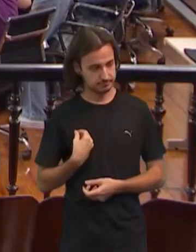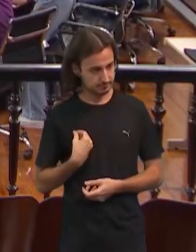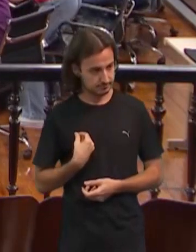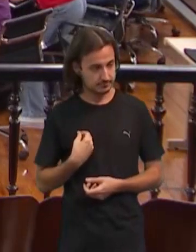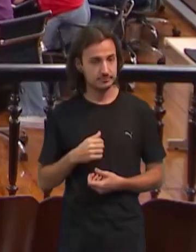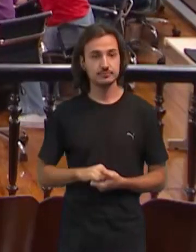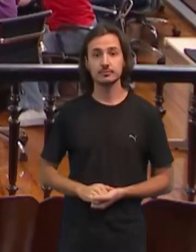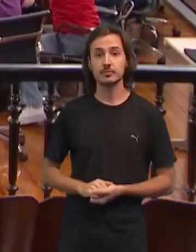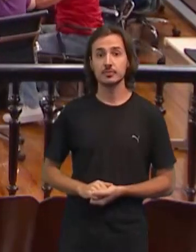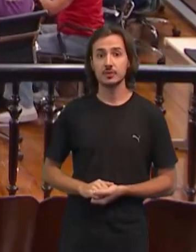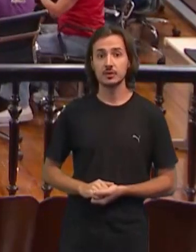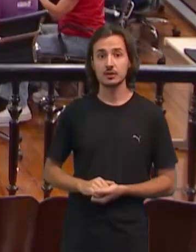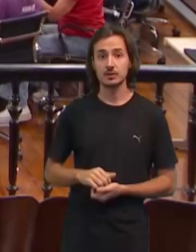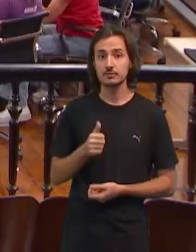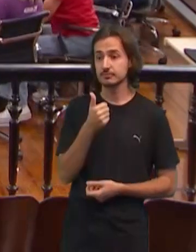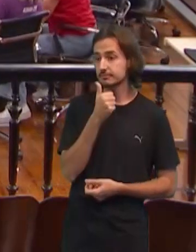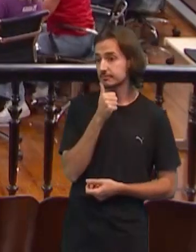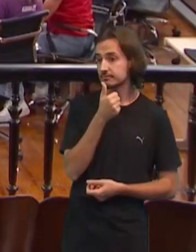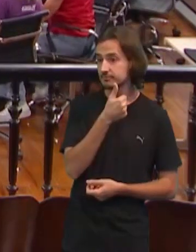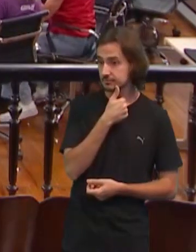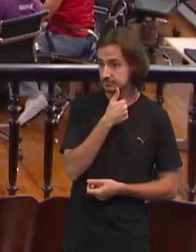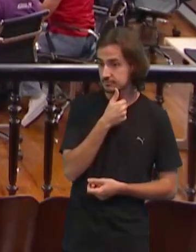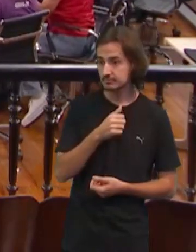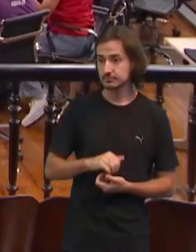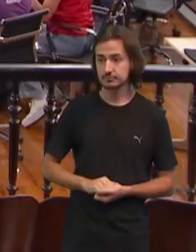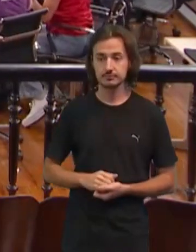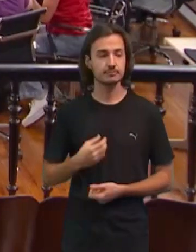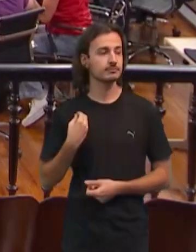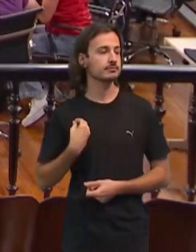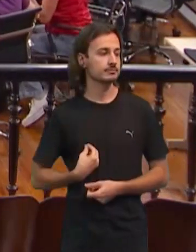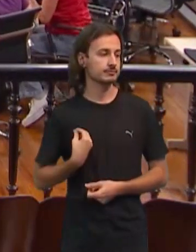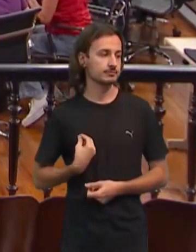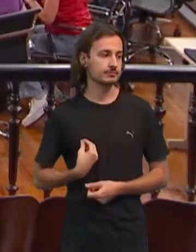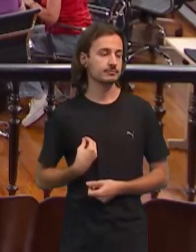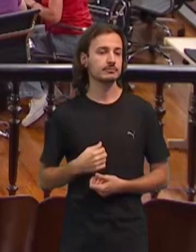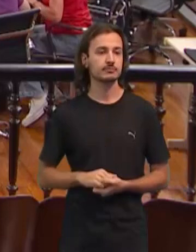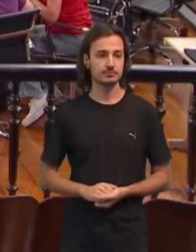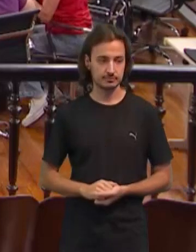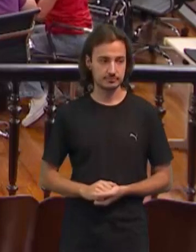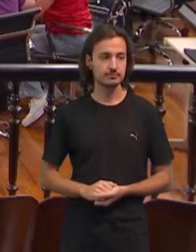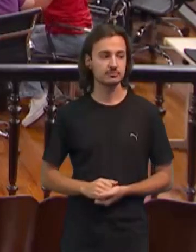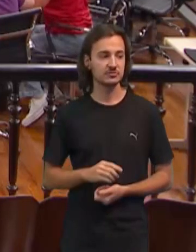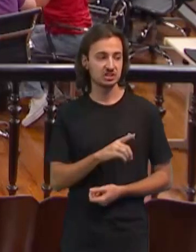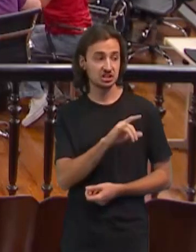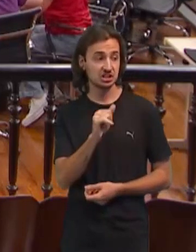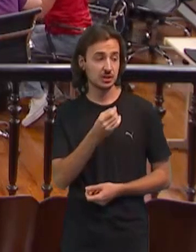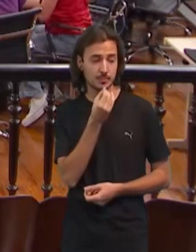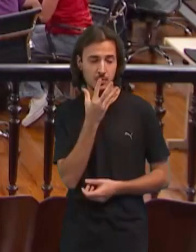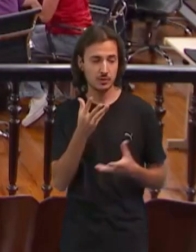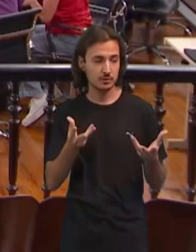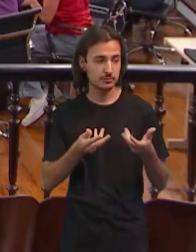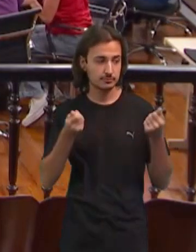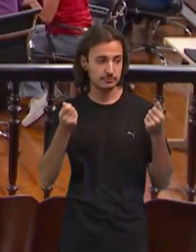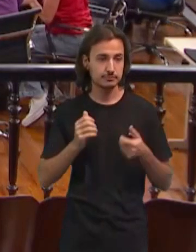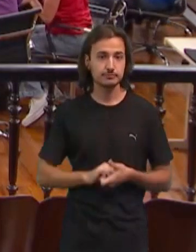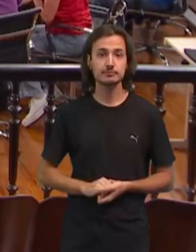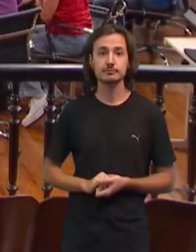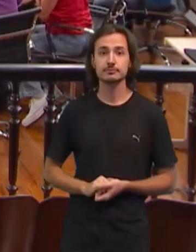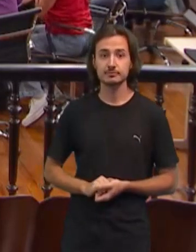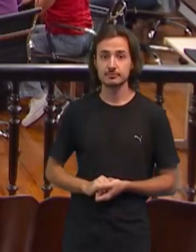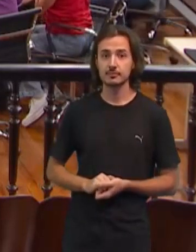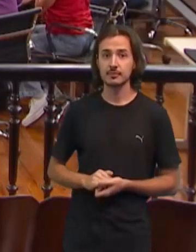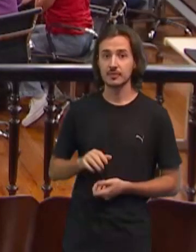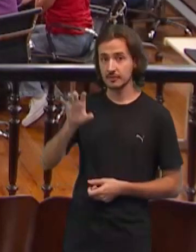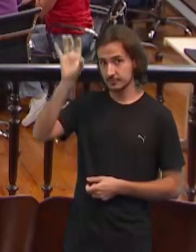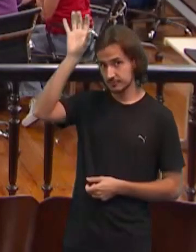secretário. Vereador Sargento Melo Casal. Presente, excelência. Belo dia. Belo dia. Vereador Wagner de